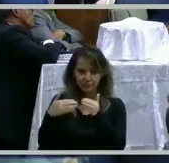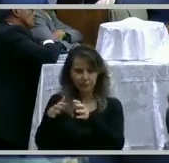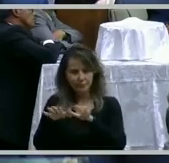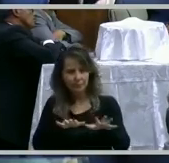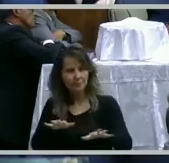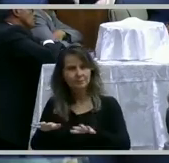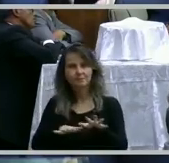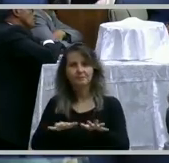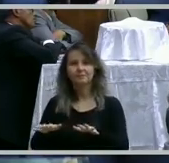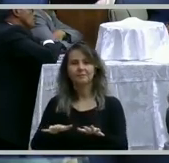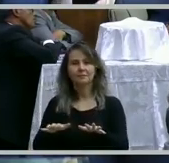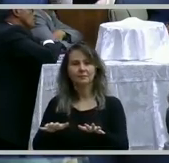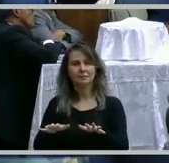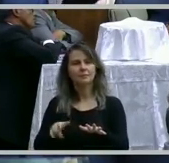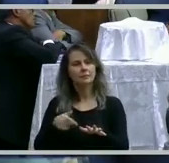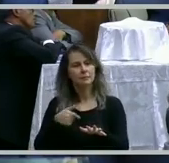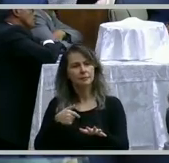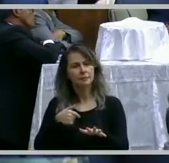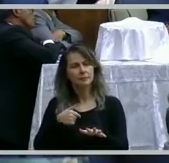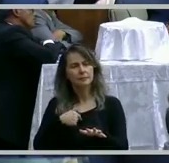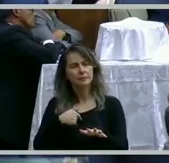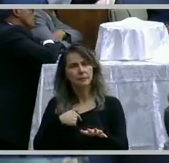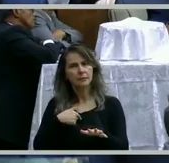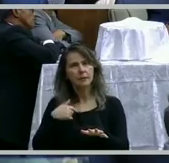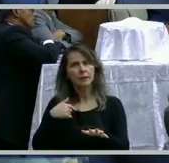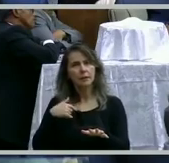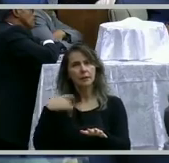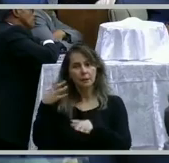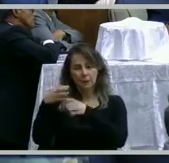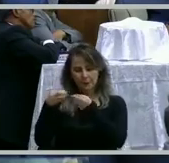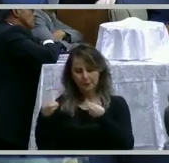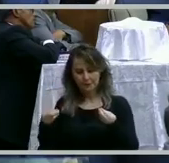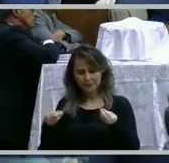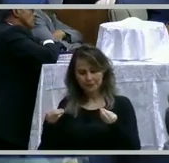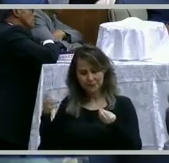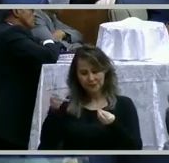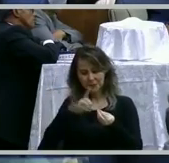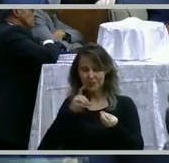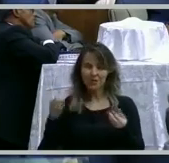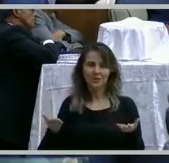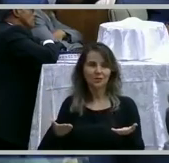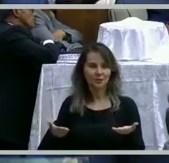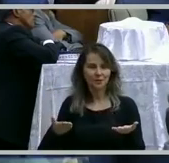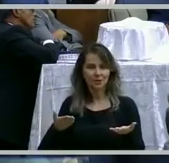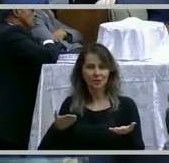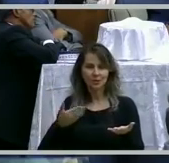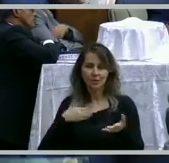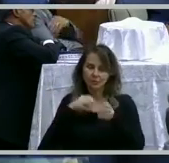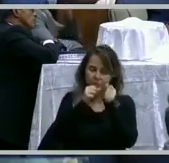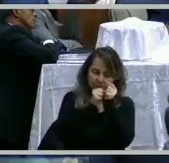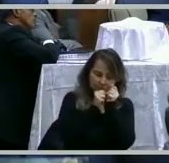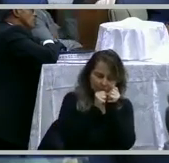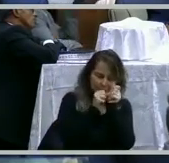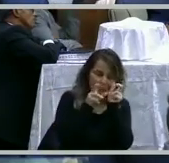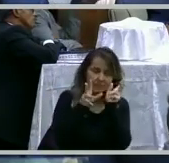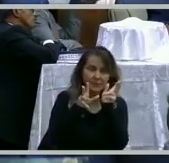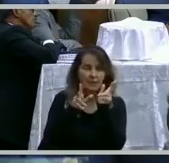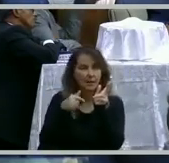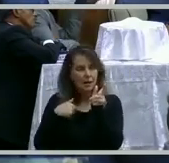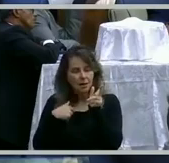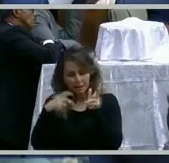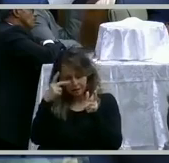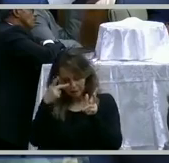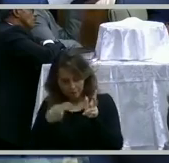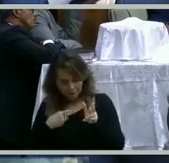movimento. Eu recebi um grande presente no dia de hoje. Primeiro, quando eu abri os olhos, eu percebi que estava vivo. Com